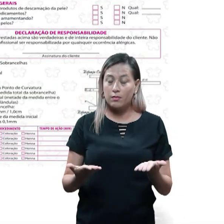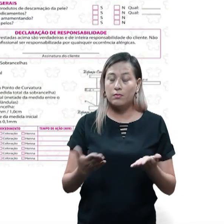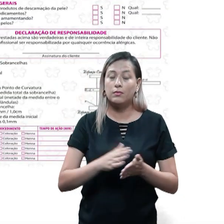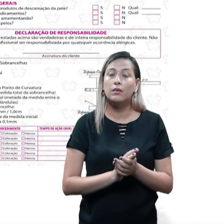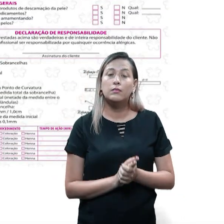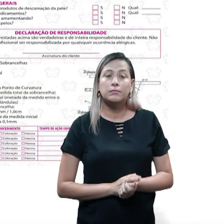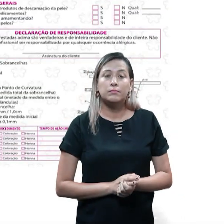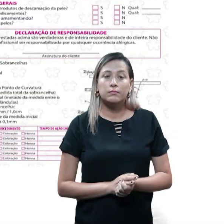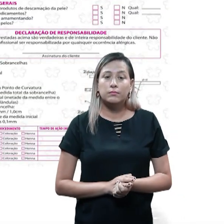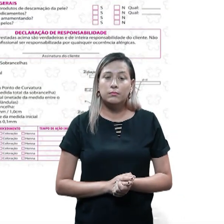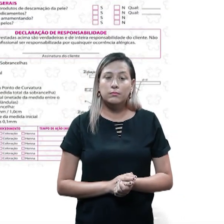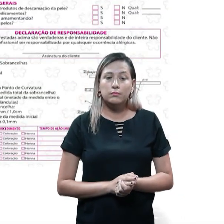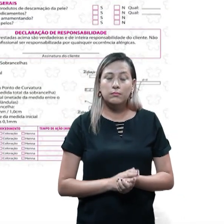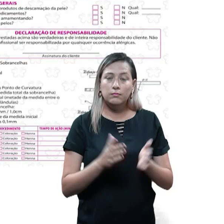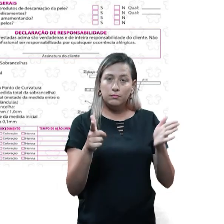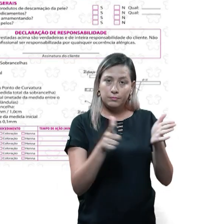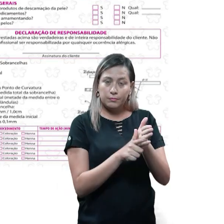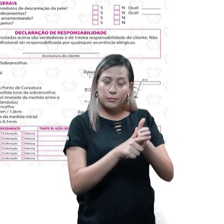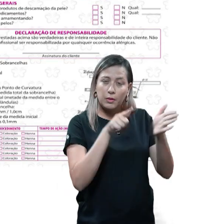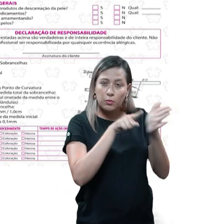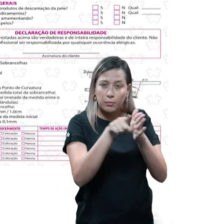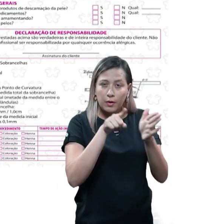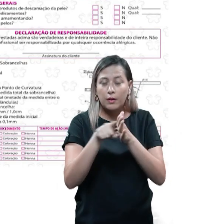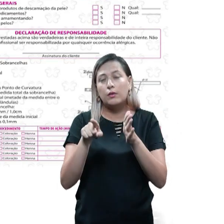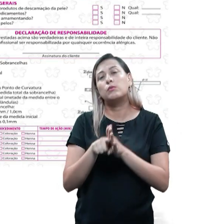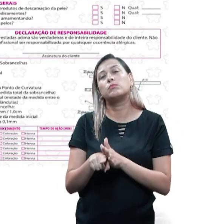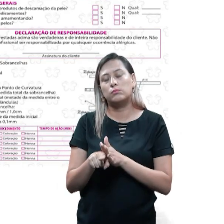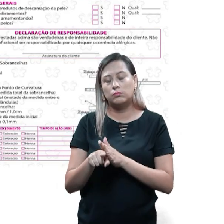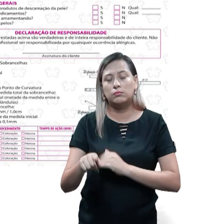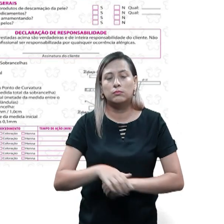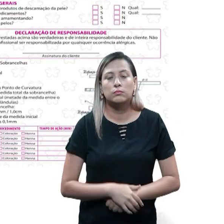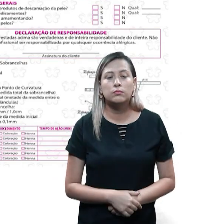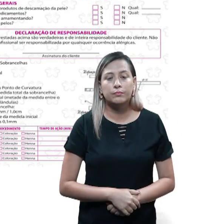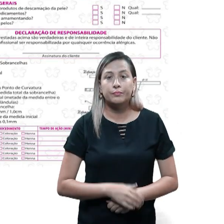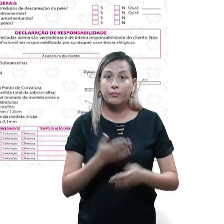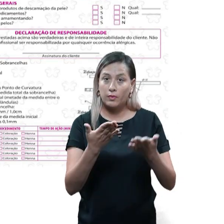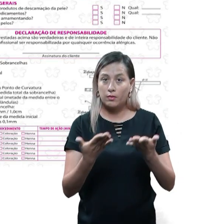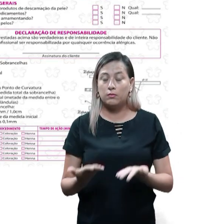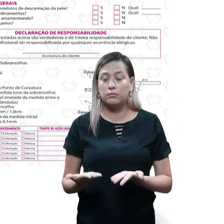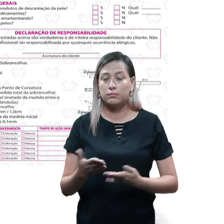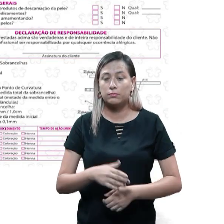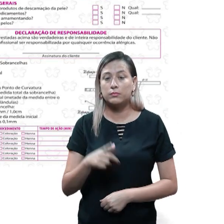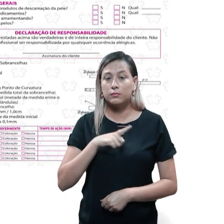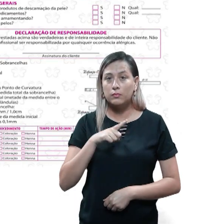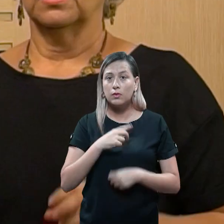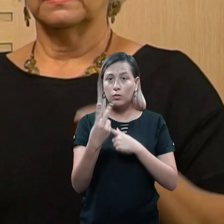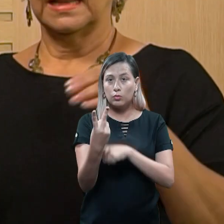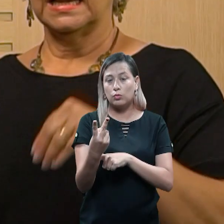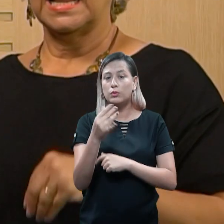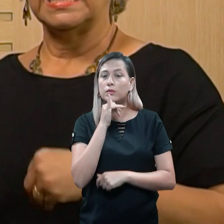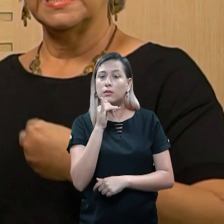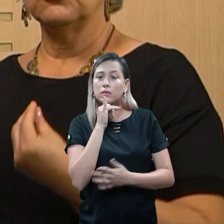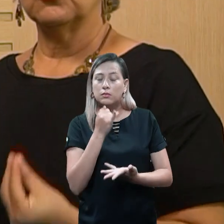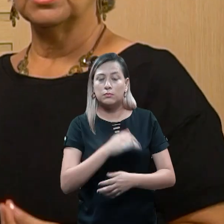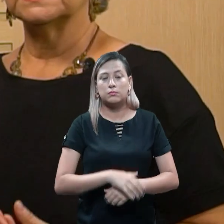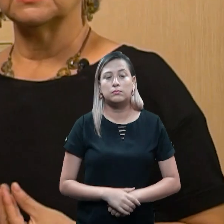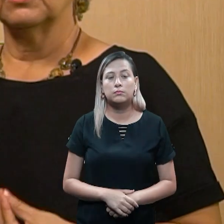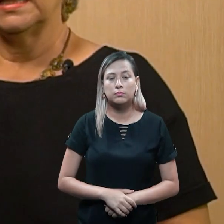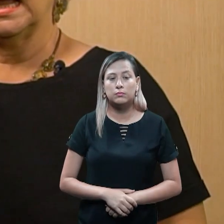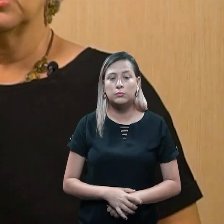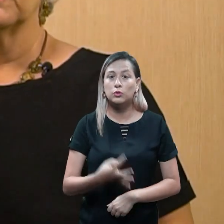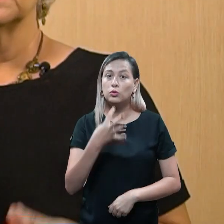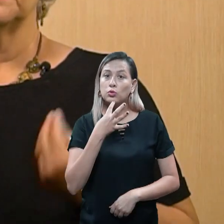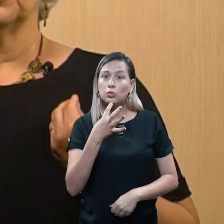anamnese. Ela é específica para este trabalho. Nela, aqui eu tenho 2 exemplos. Nela, além de